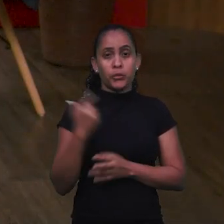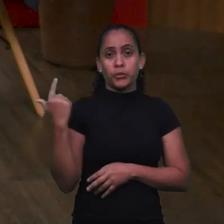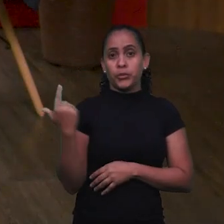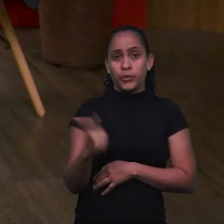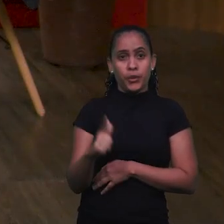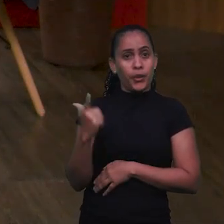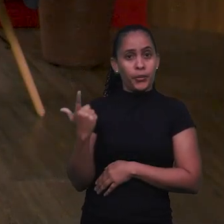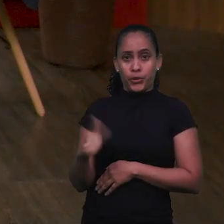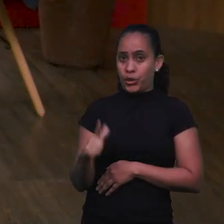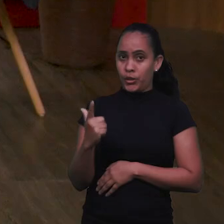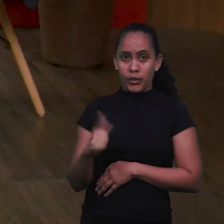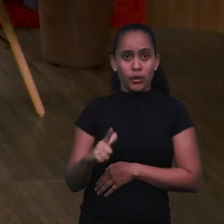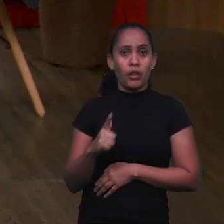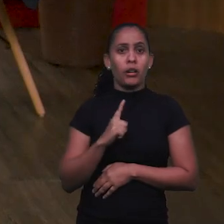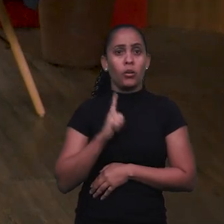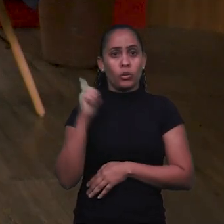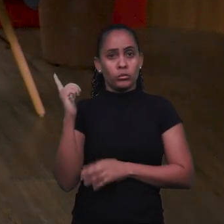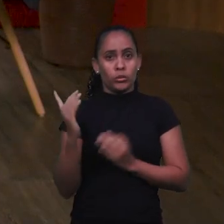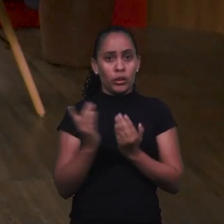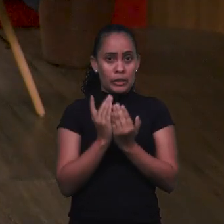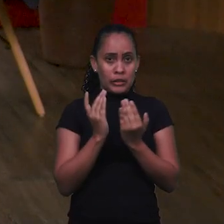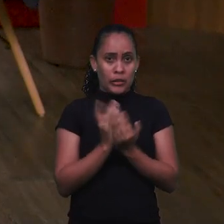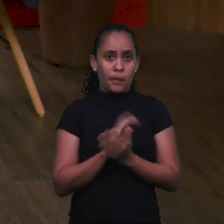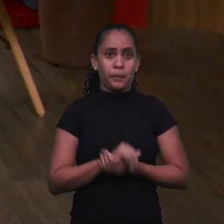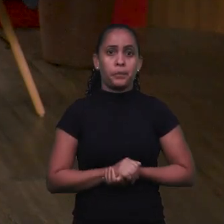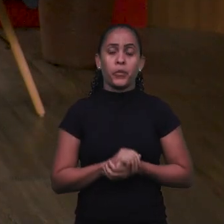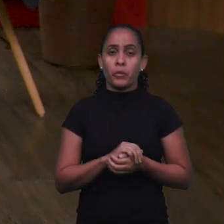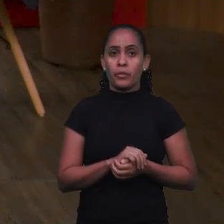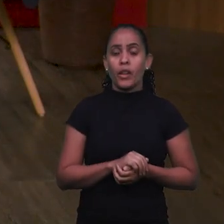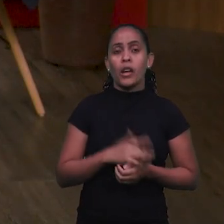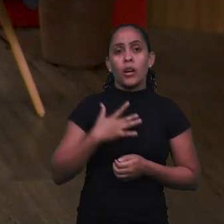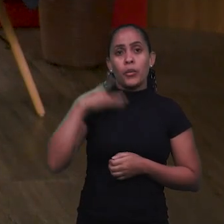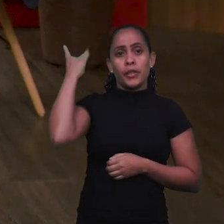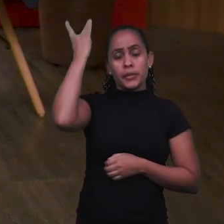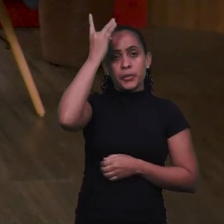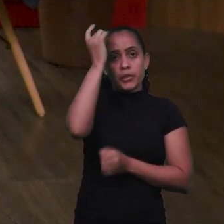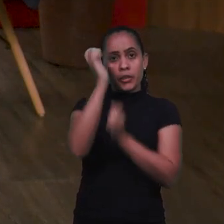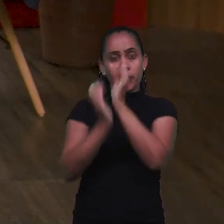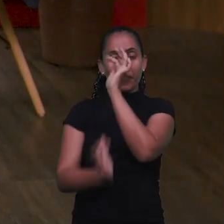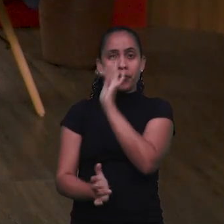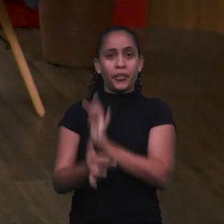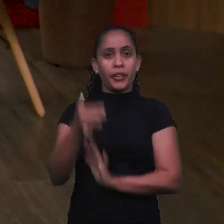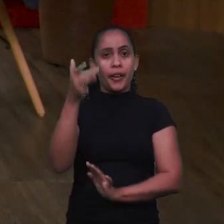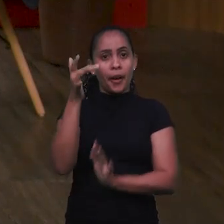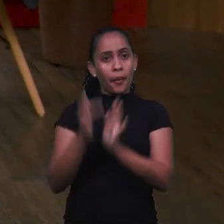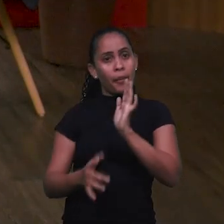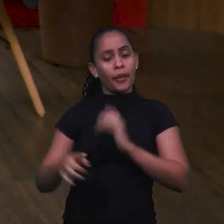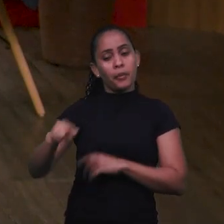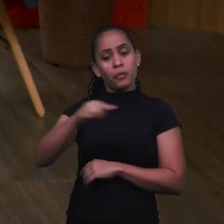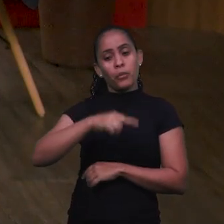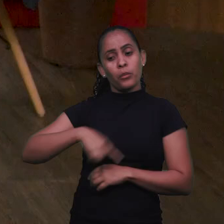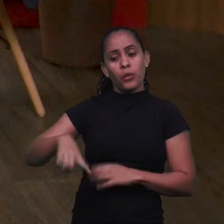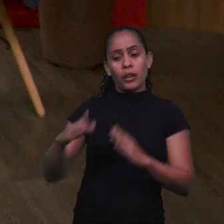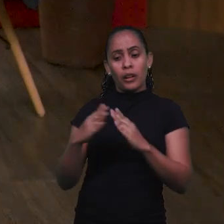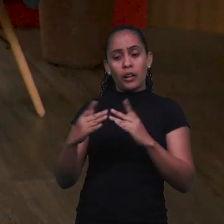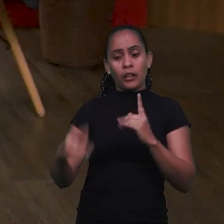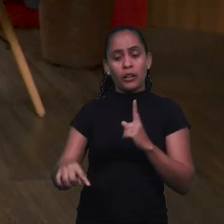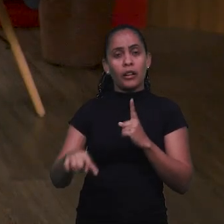existia ainda o cânon cristão. Então o Pentecostes veio e o Espírito Santo foi derramado para que aquela